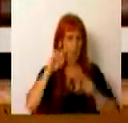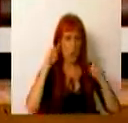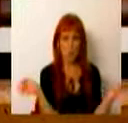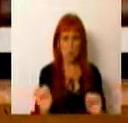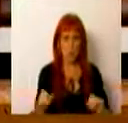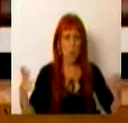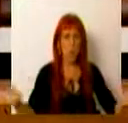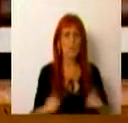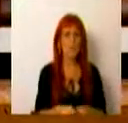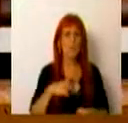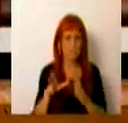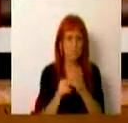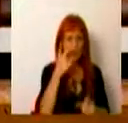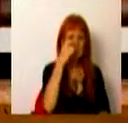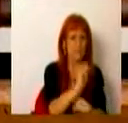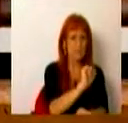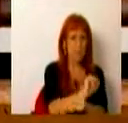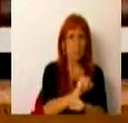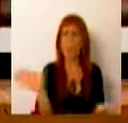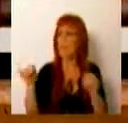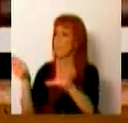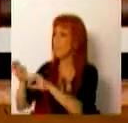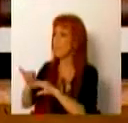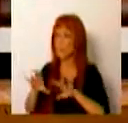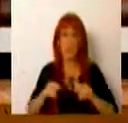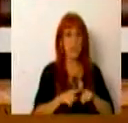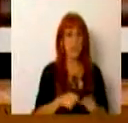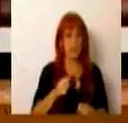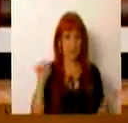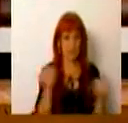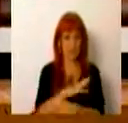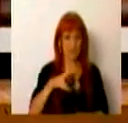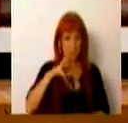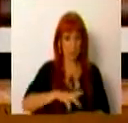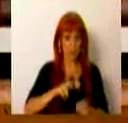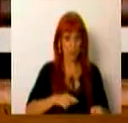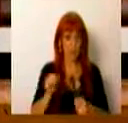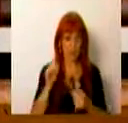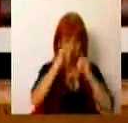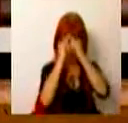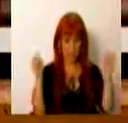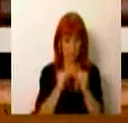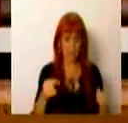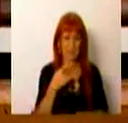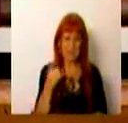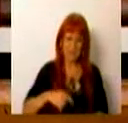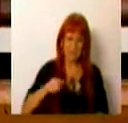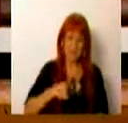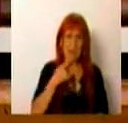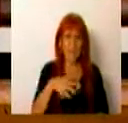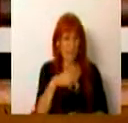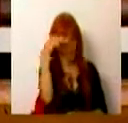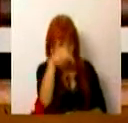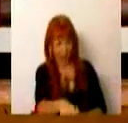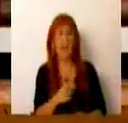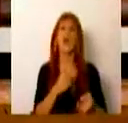controladas e sequestros cada vez mais frequentes. A imprensa nacional e internacional dá constantemente conta desta